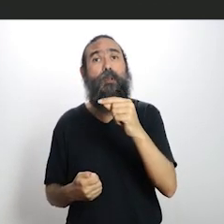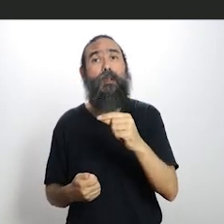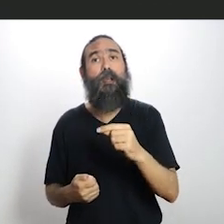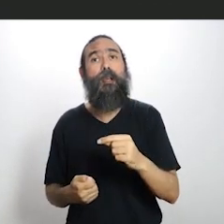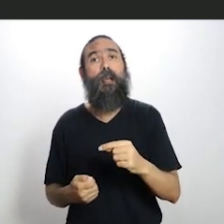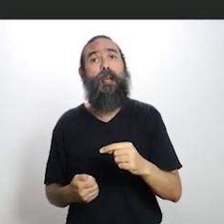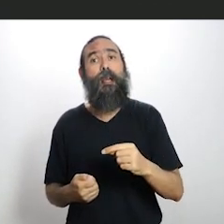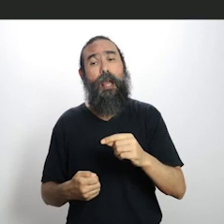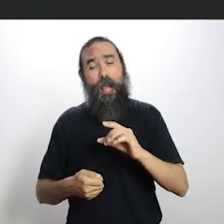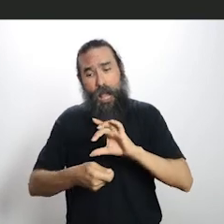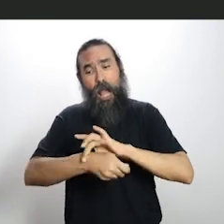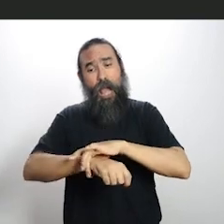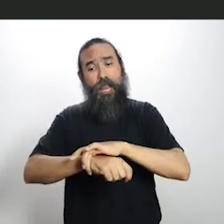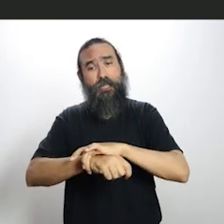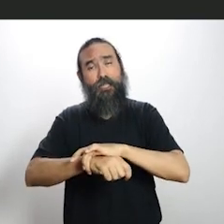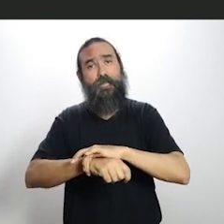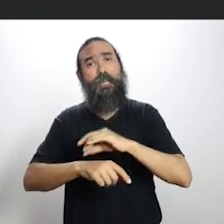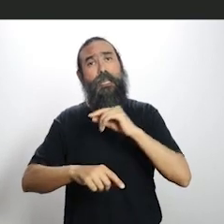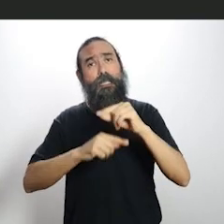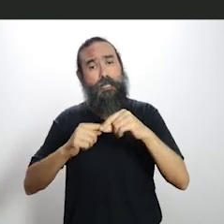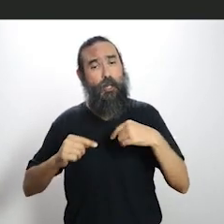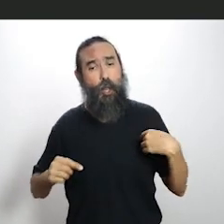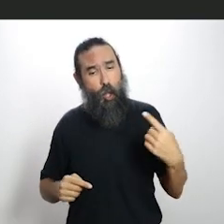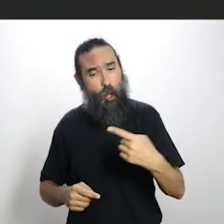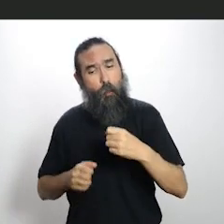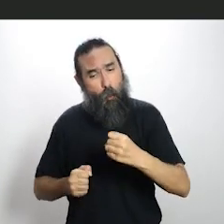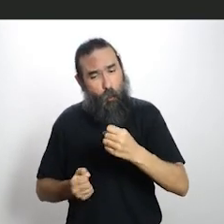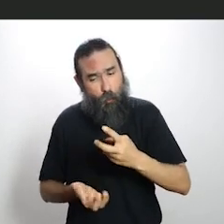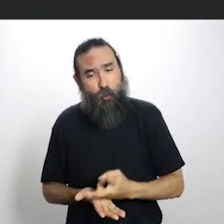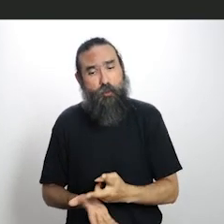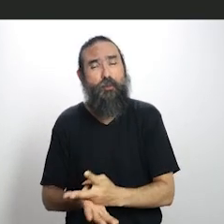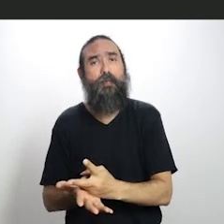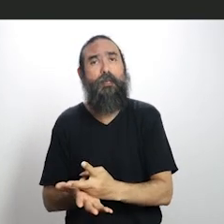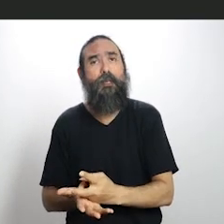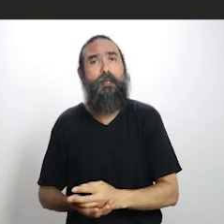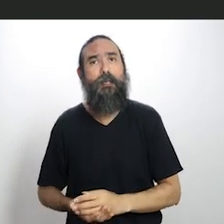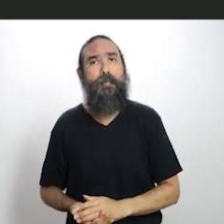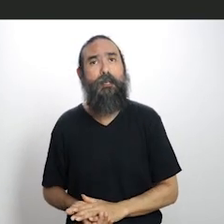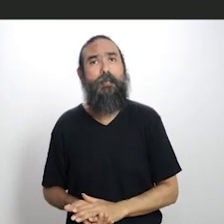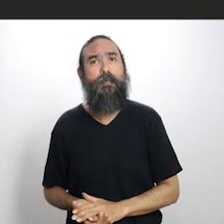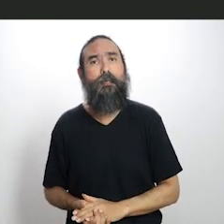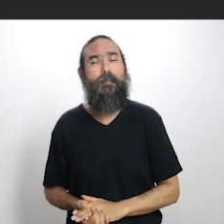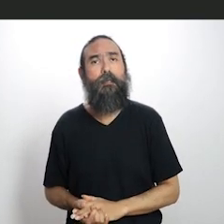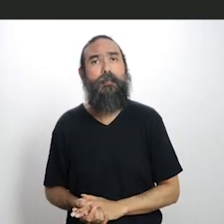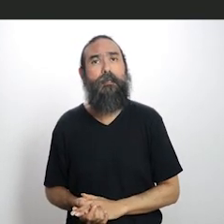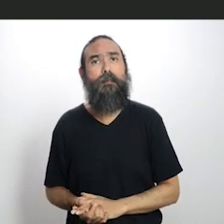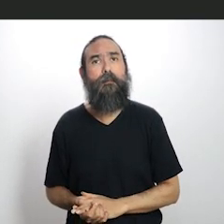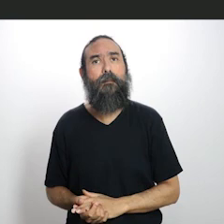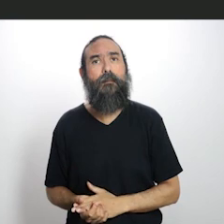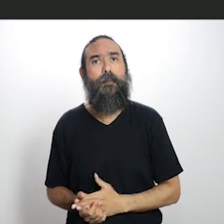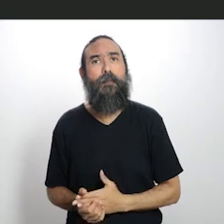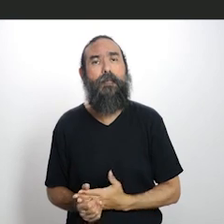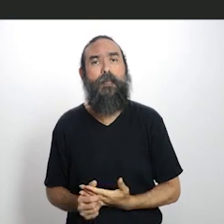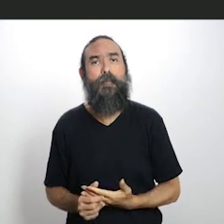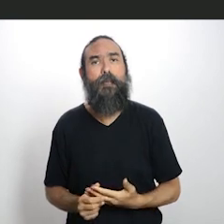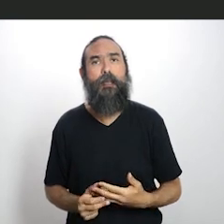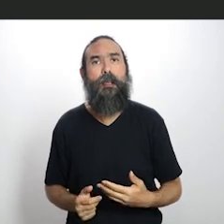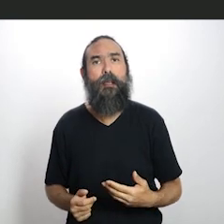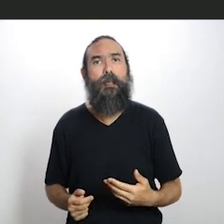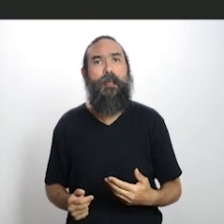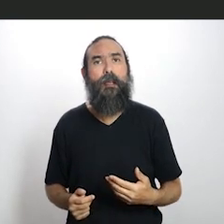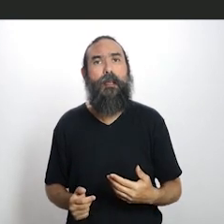construída às mãos de várias pessoas mas também quero aqui saudar a grande Bener por ela ser